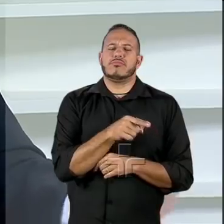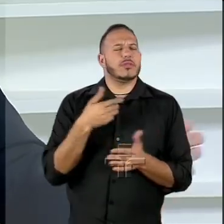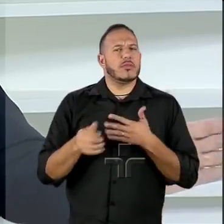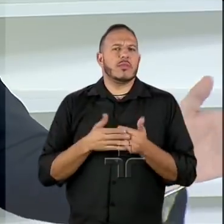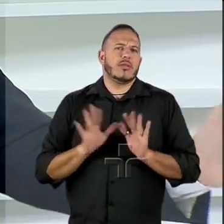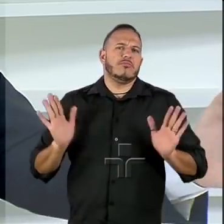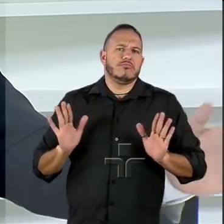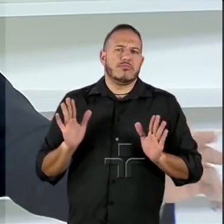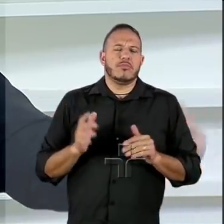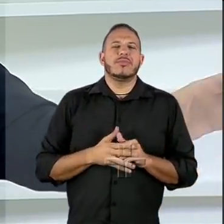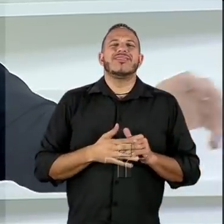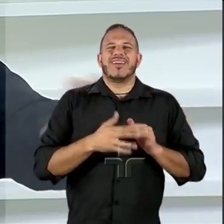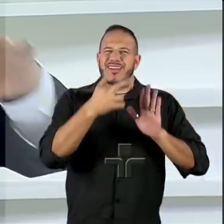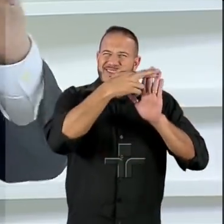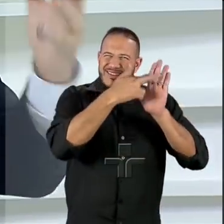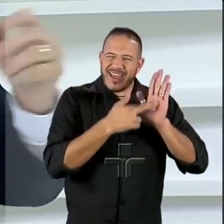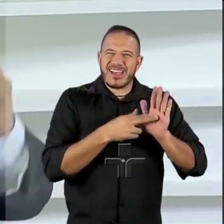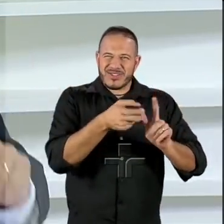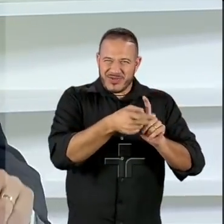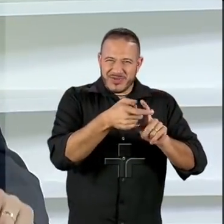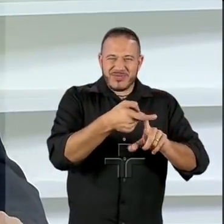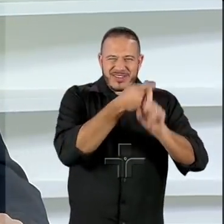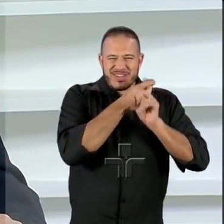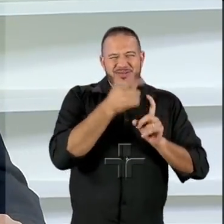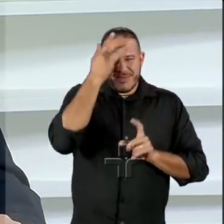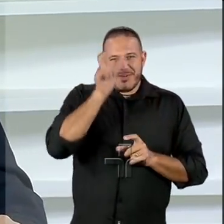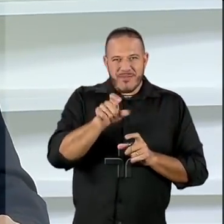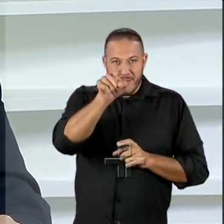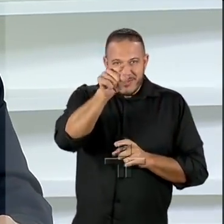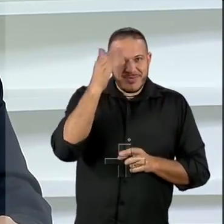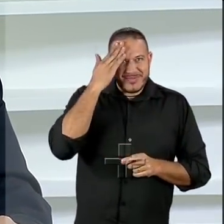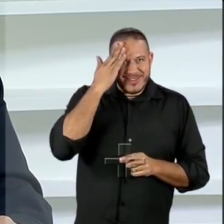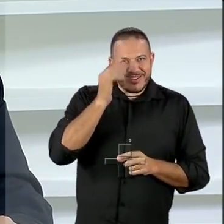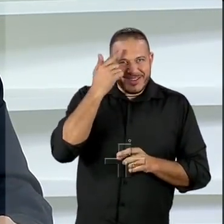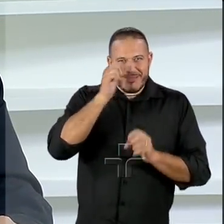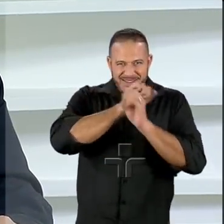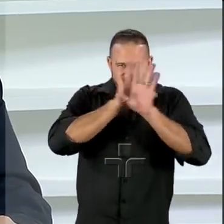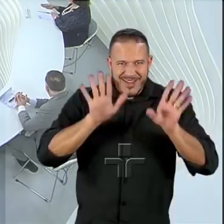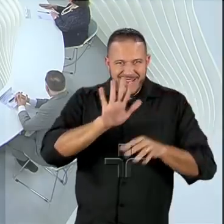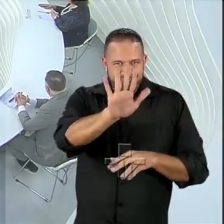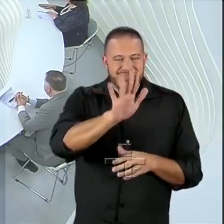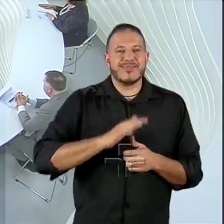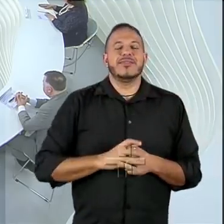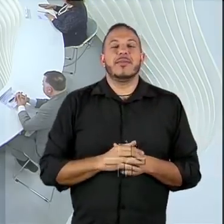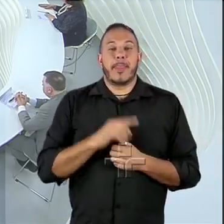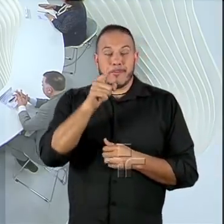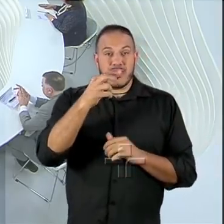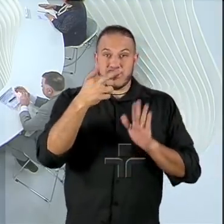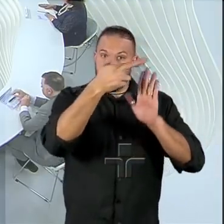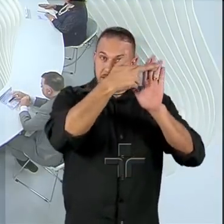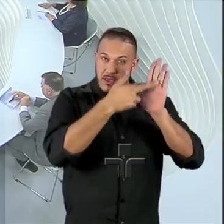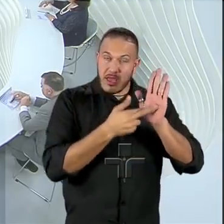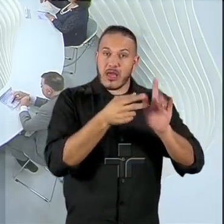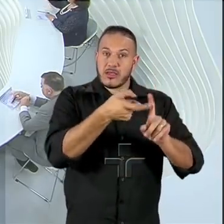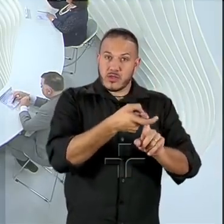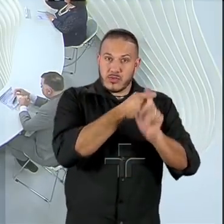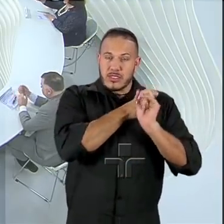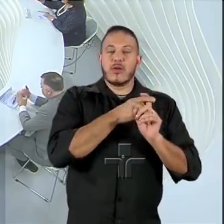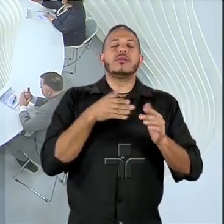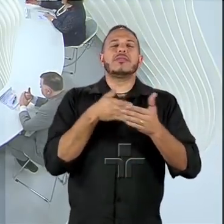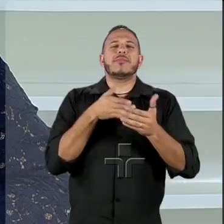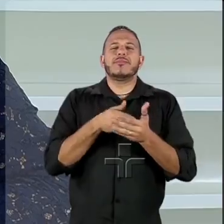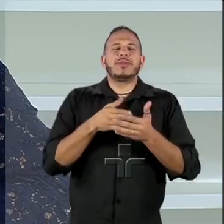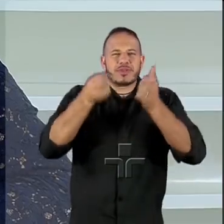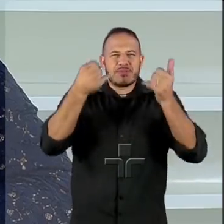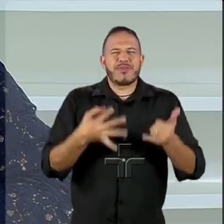de suspeição e impedimento, quais são para o nosso público entender? As regras de suspeição e impedimento.